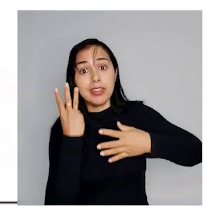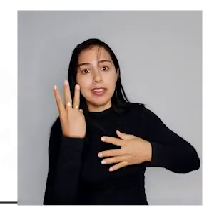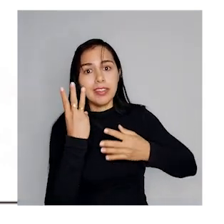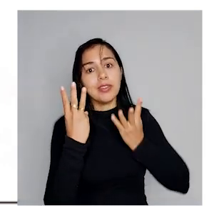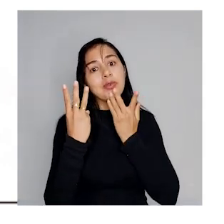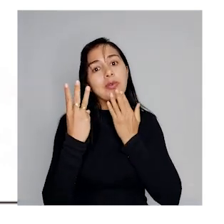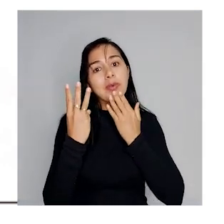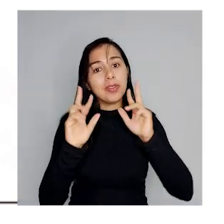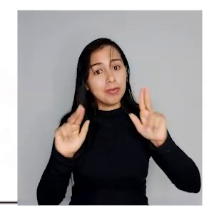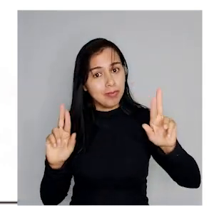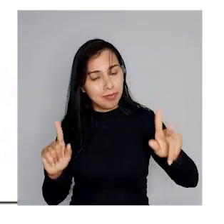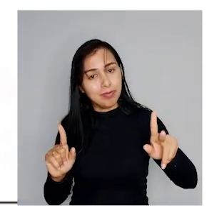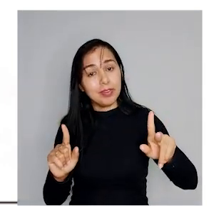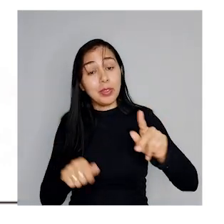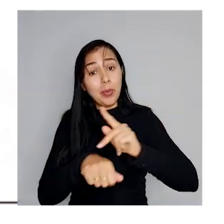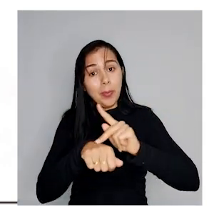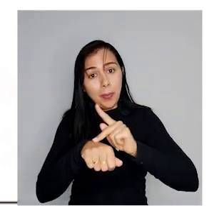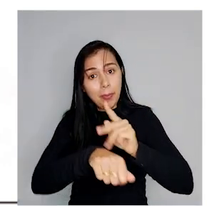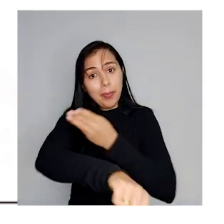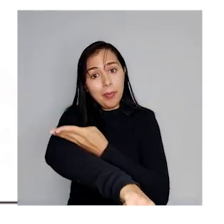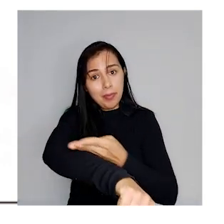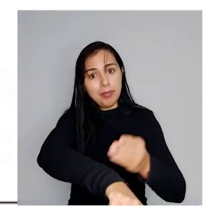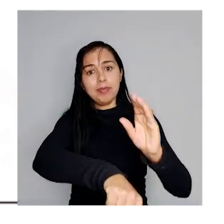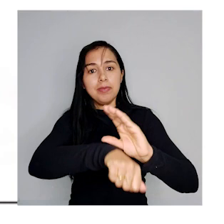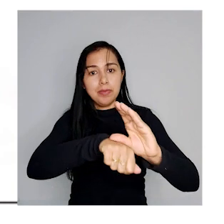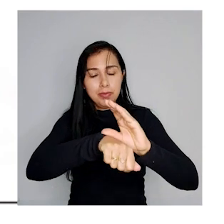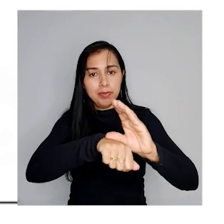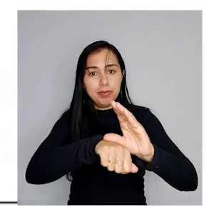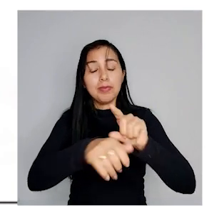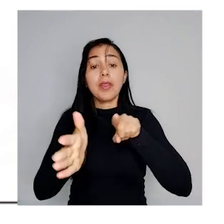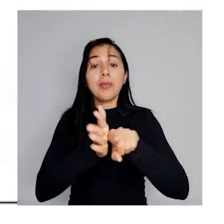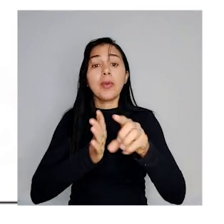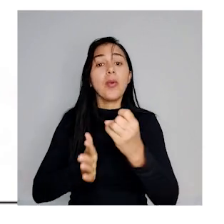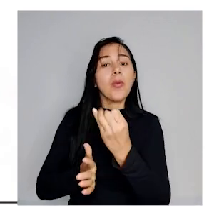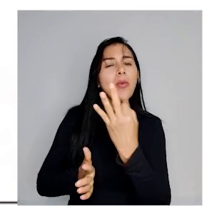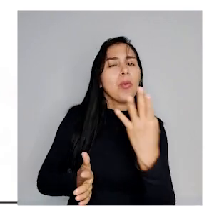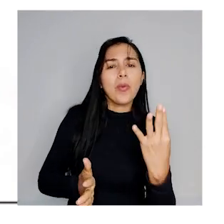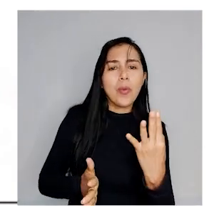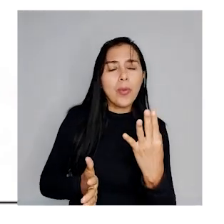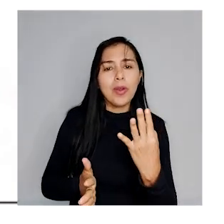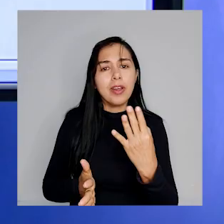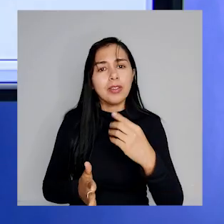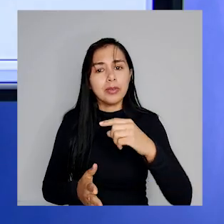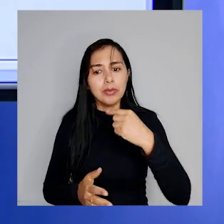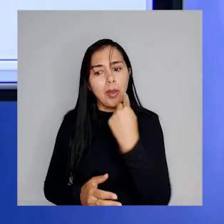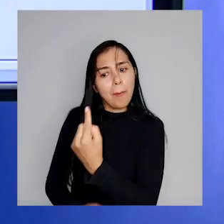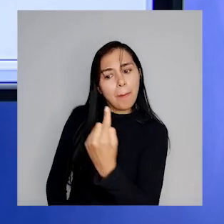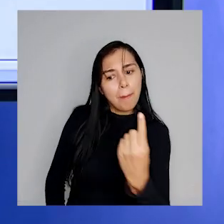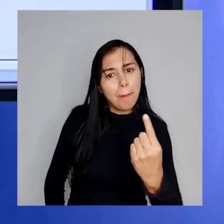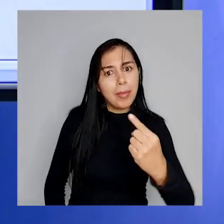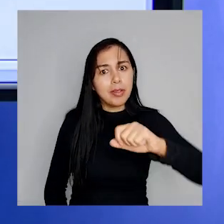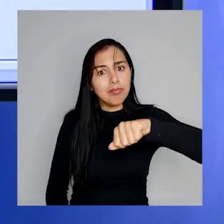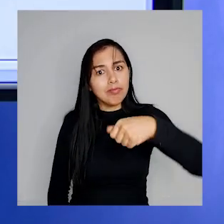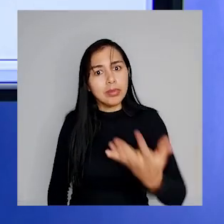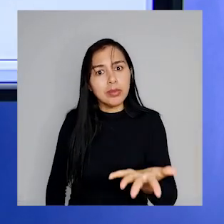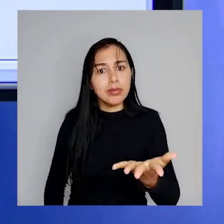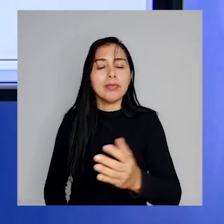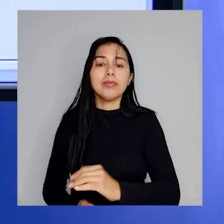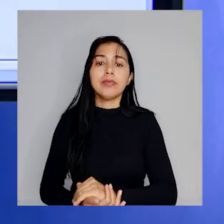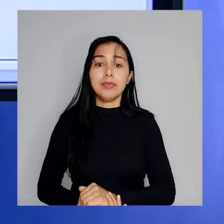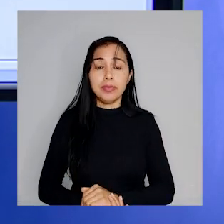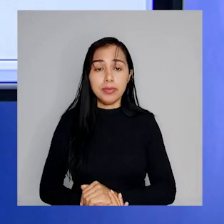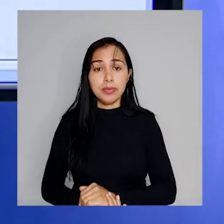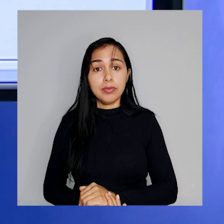um do branco e um do cinza. E aí, ele quer saber quantos pinos de cada cor ela derrubou. E a gente considerou